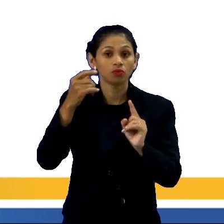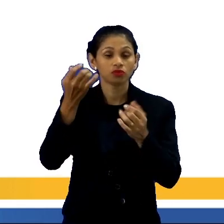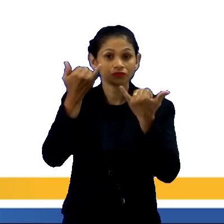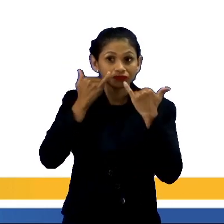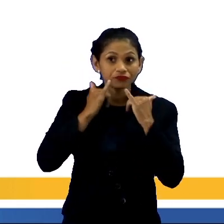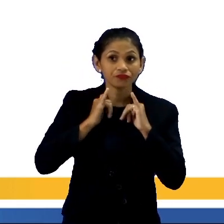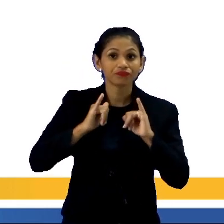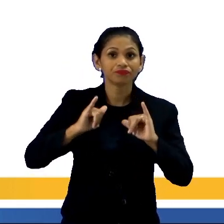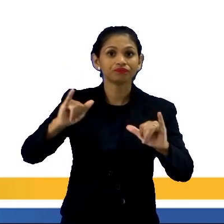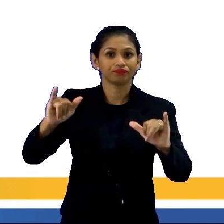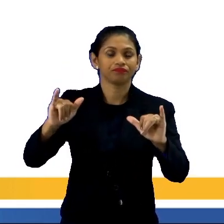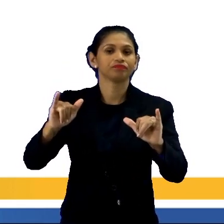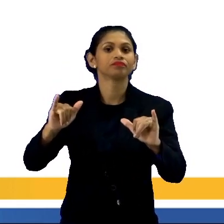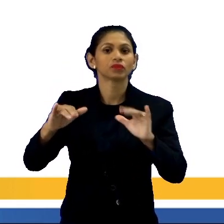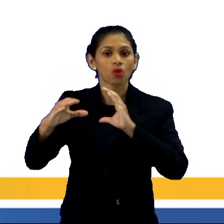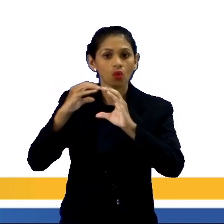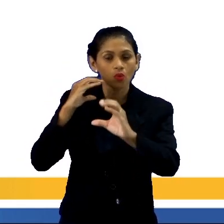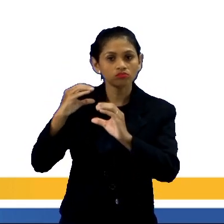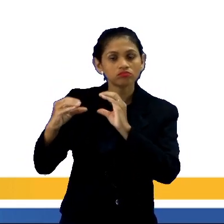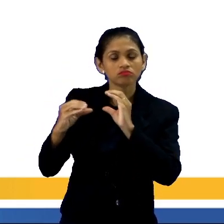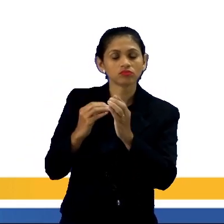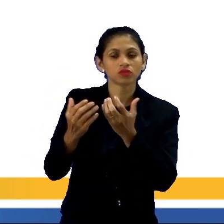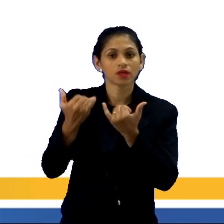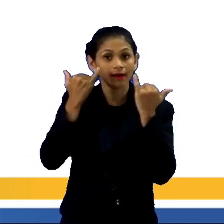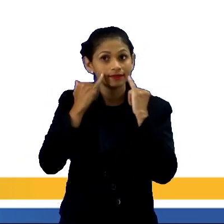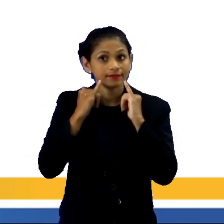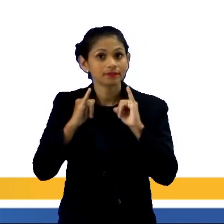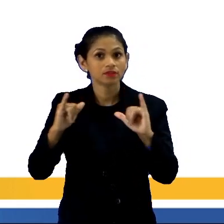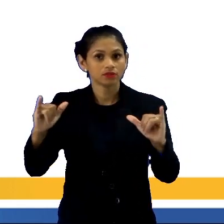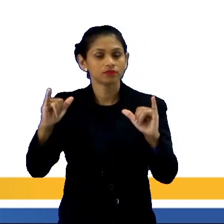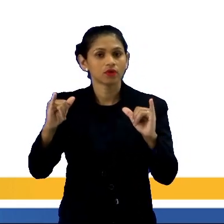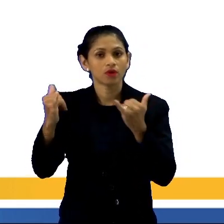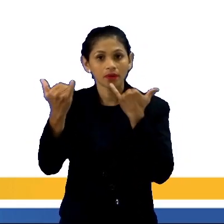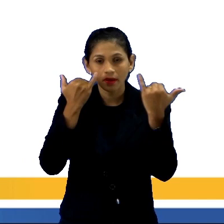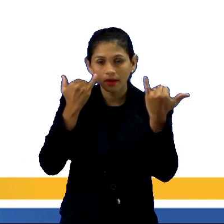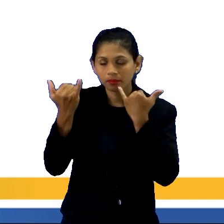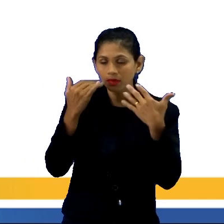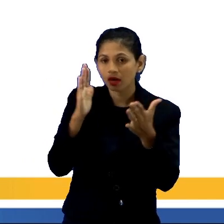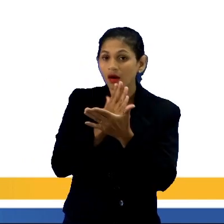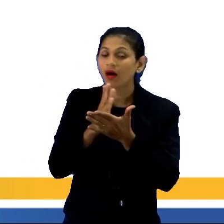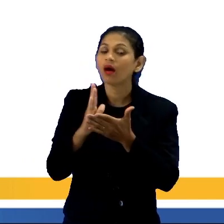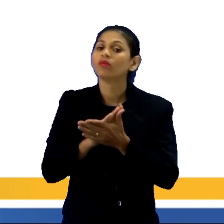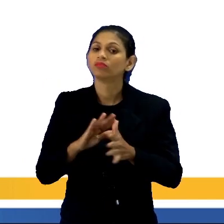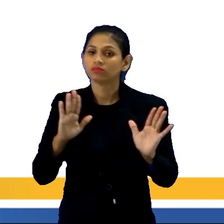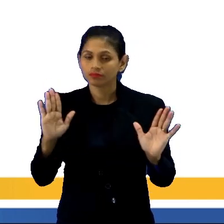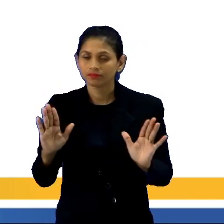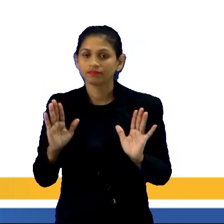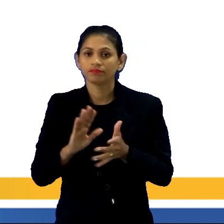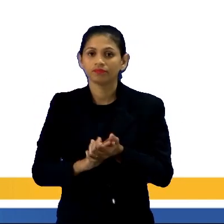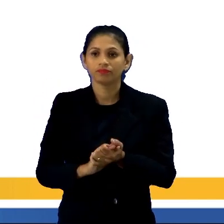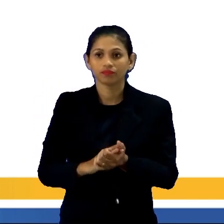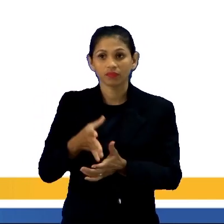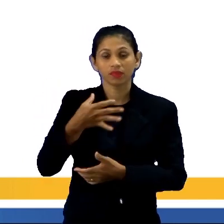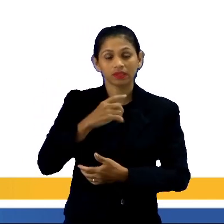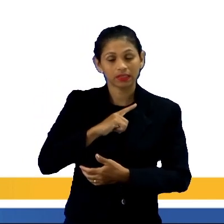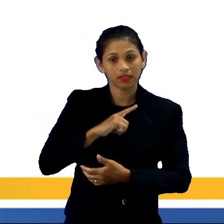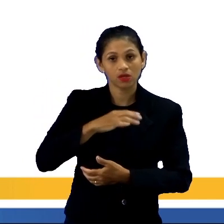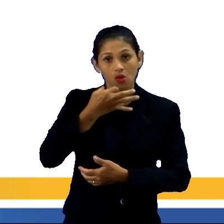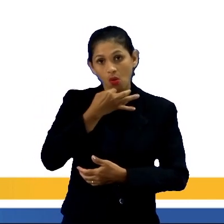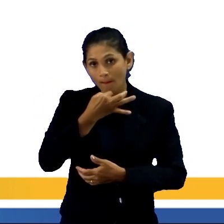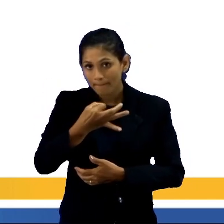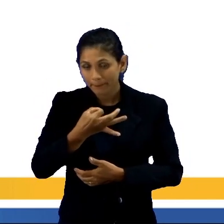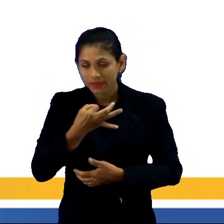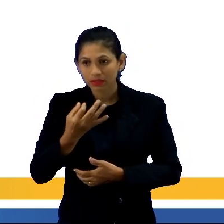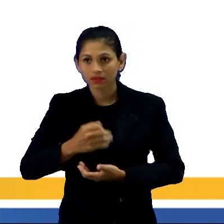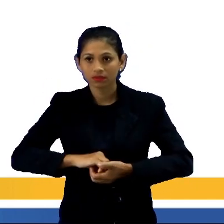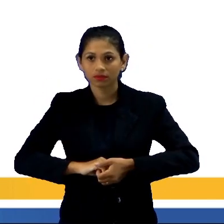algo. Tá? O artigo de opinião, como o próprio nome diz, ele é carregado de opinião da pessoa que escreve, tá